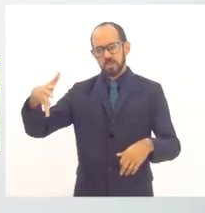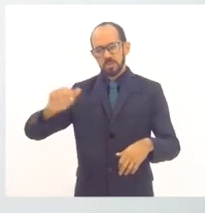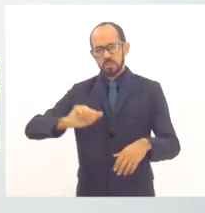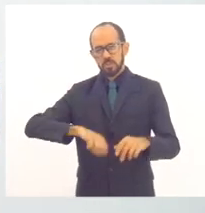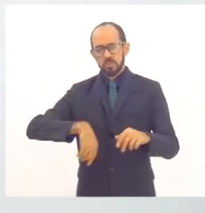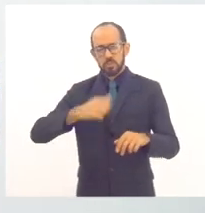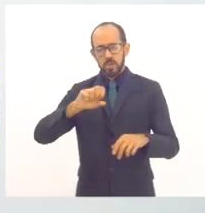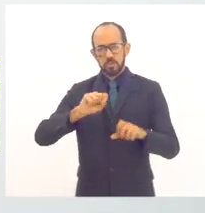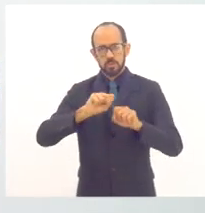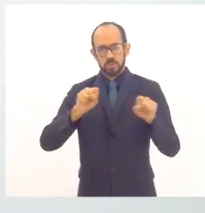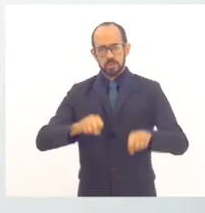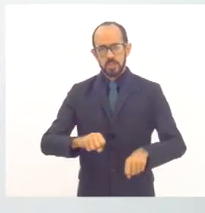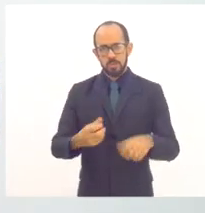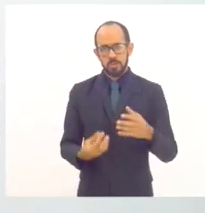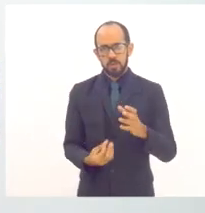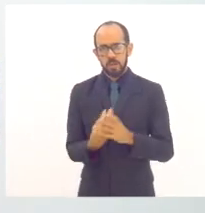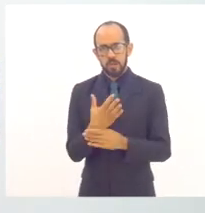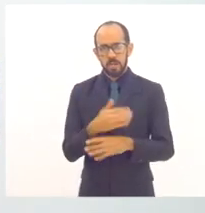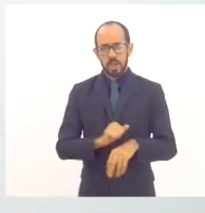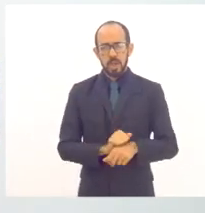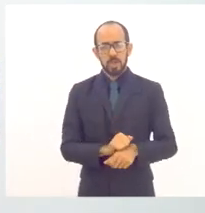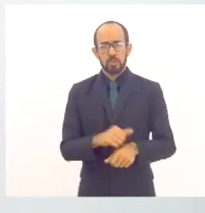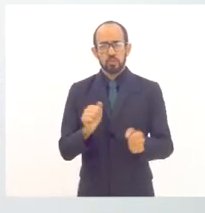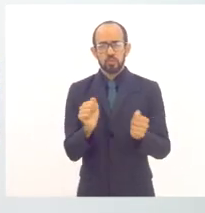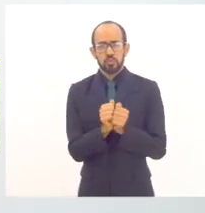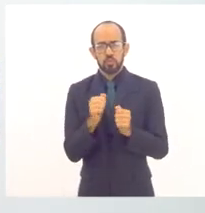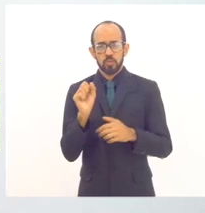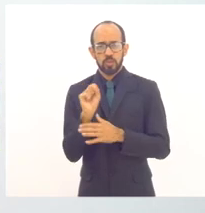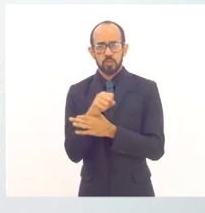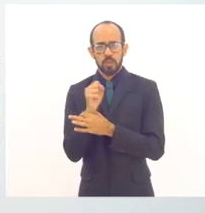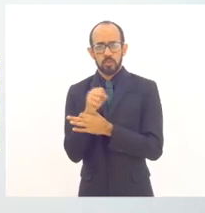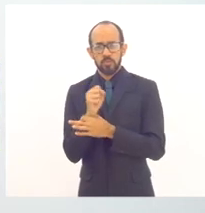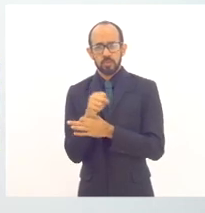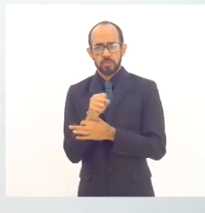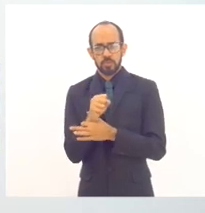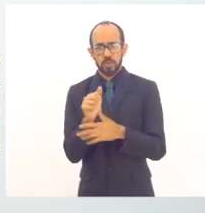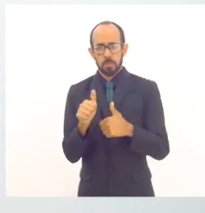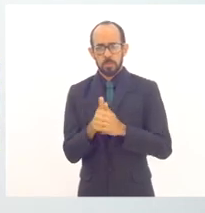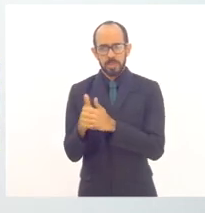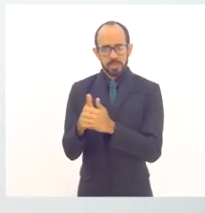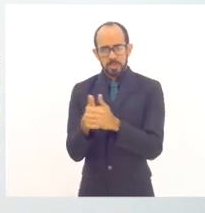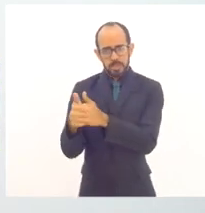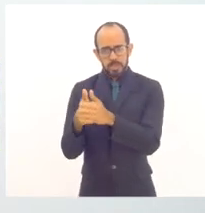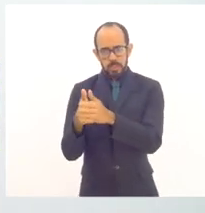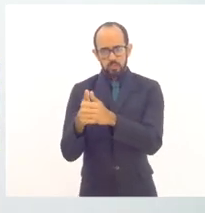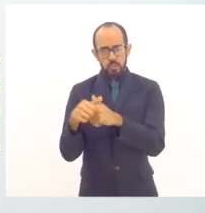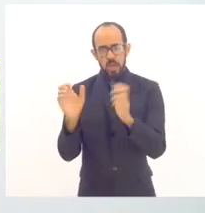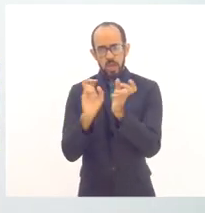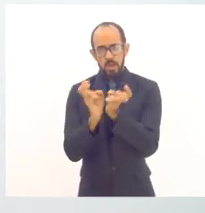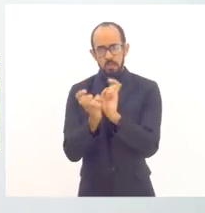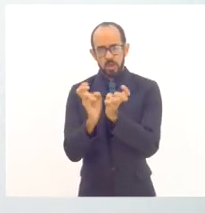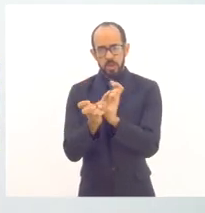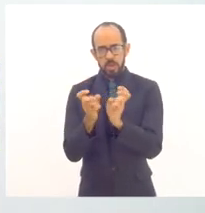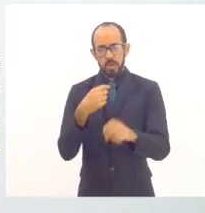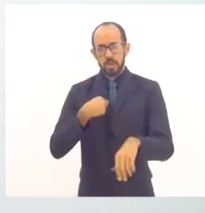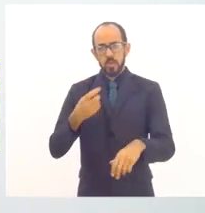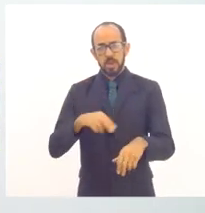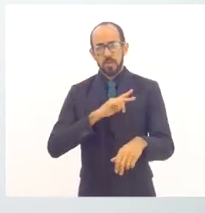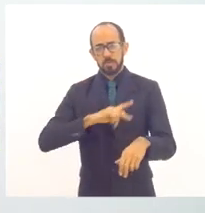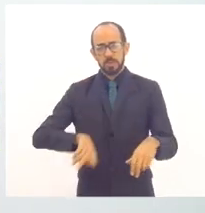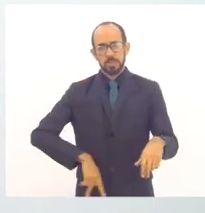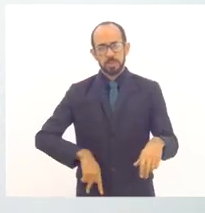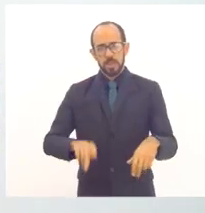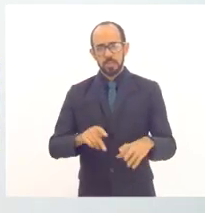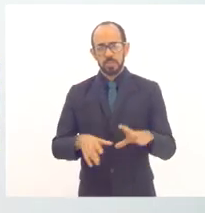Confef-Cref vem com a lei do educador físico e começa a perseguir a capoeira, eu era o presidente da Liga Niteroense de Capoeira e fomos a